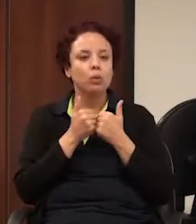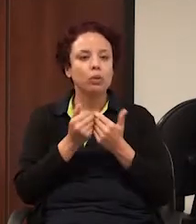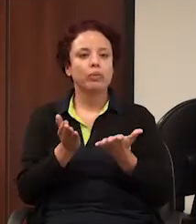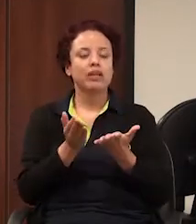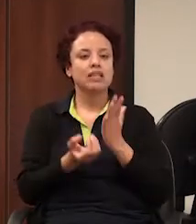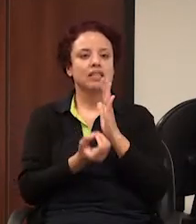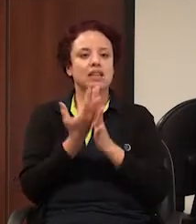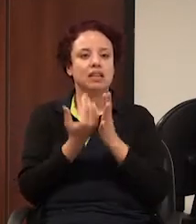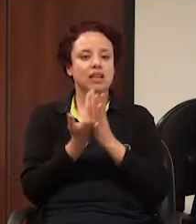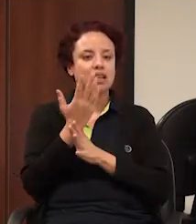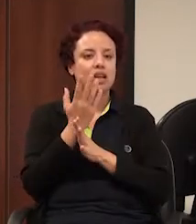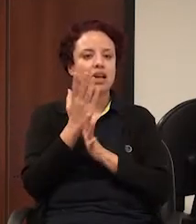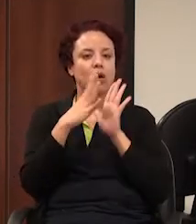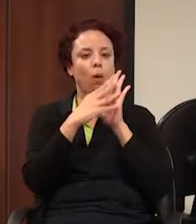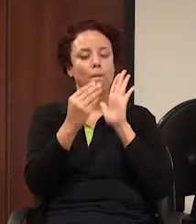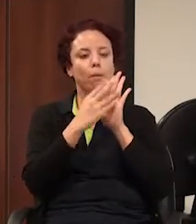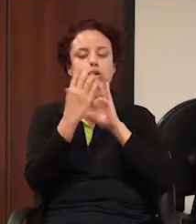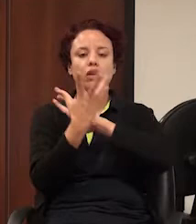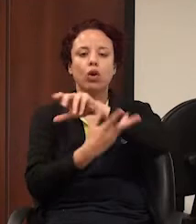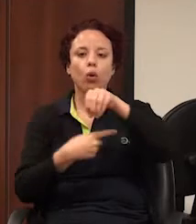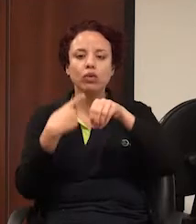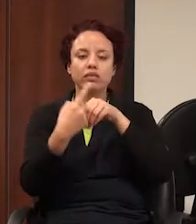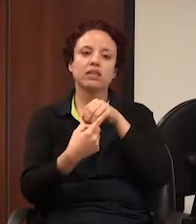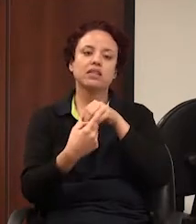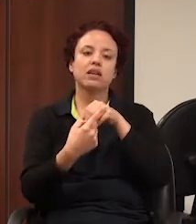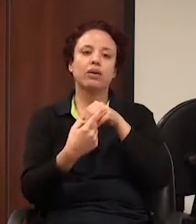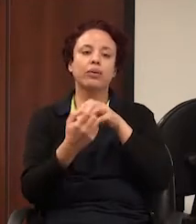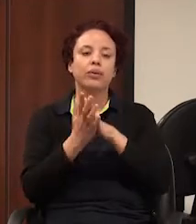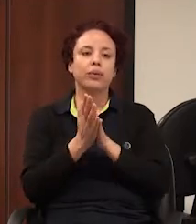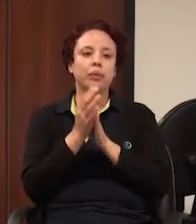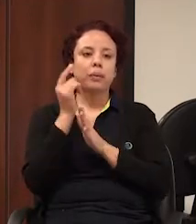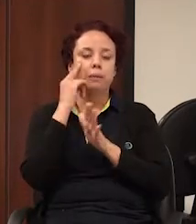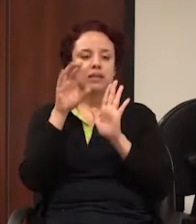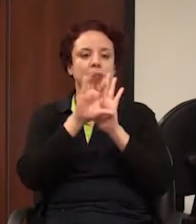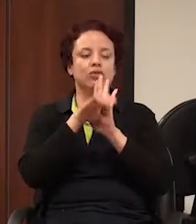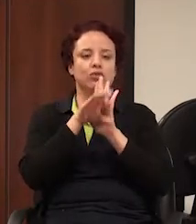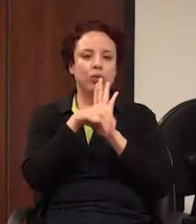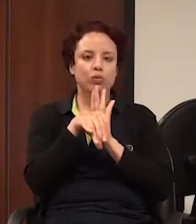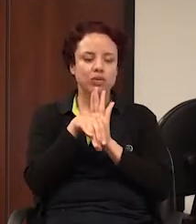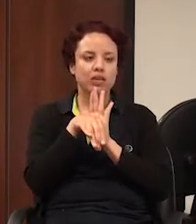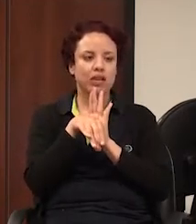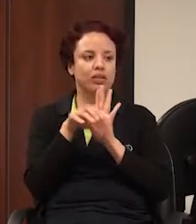uma modelação universal de conceitos, inclusive de